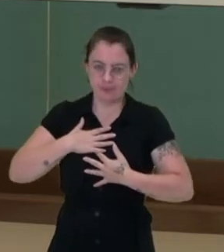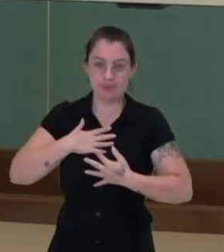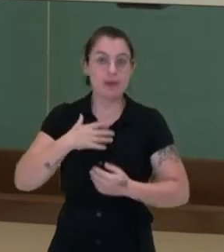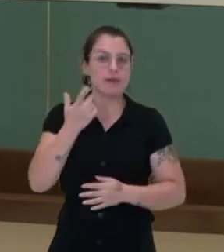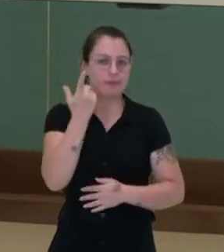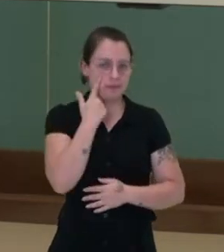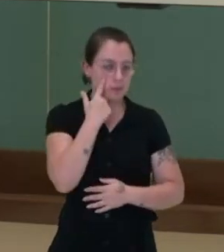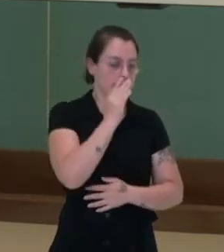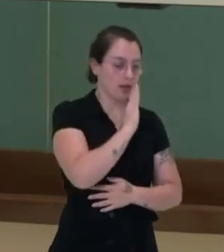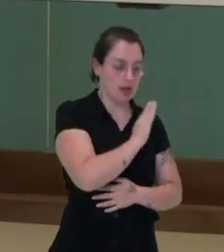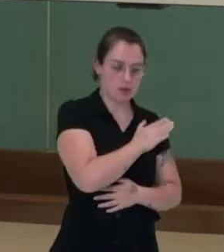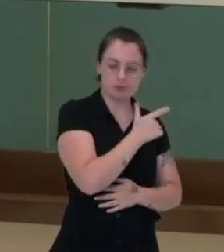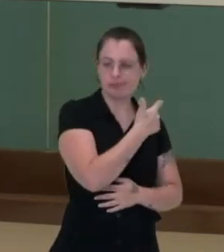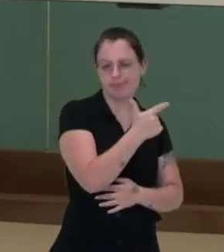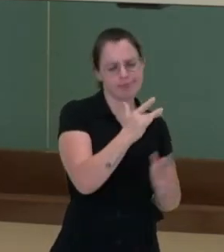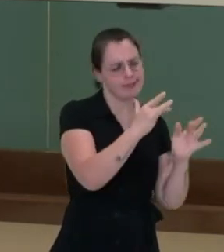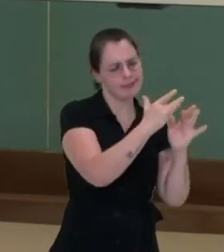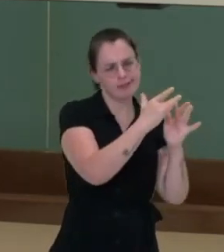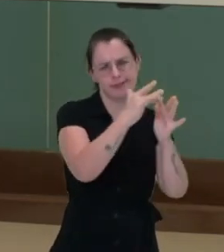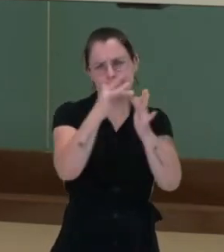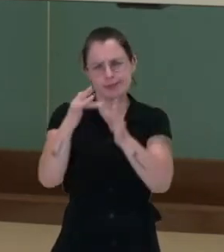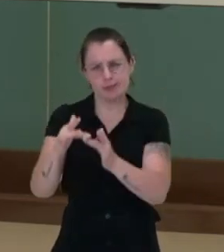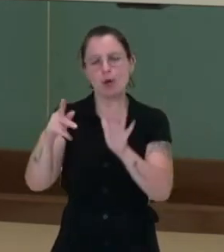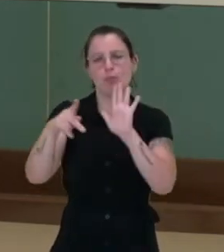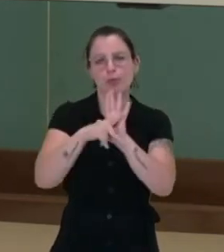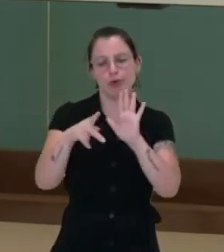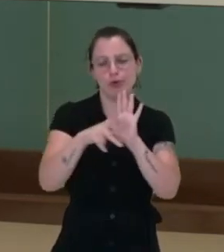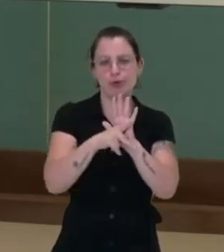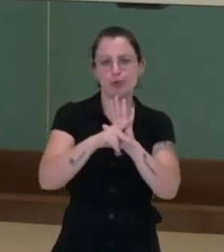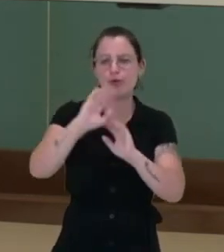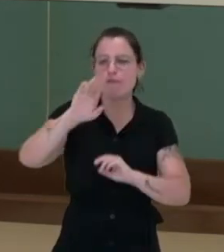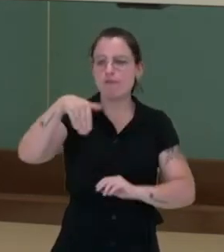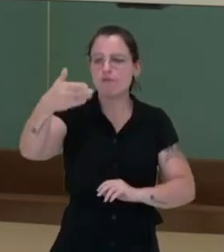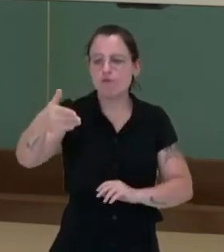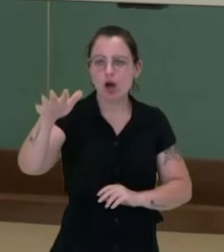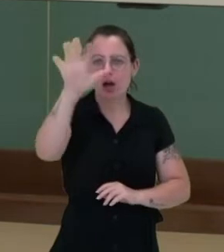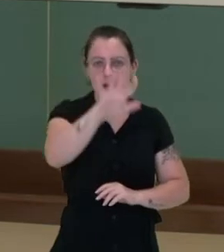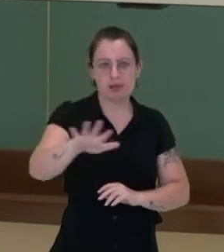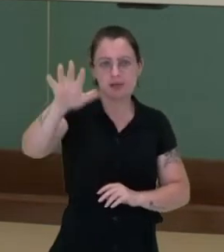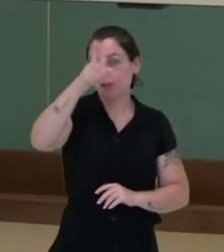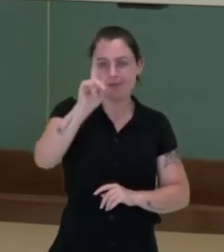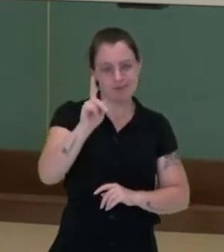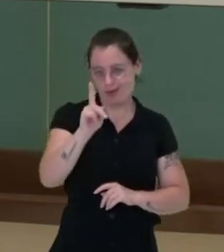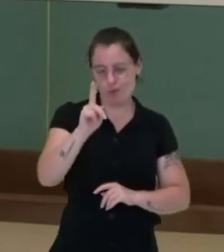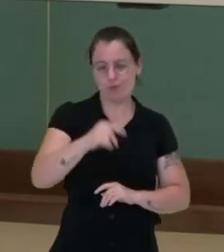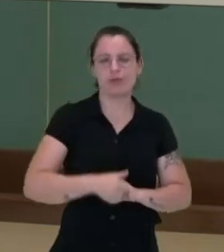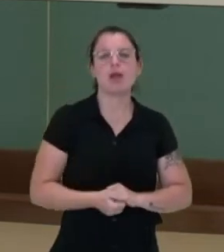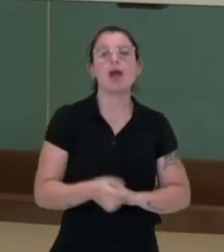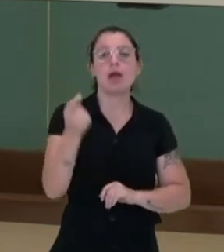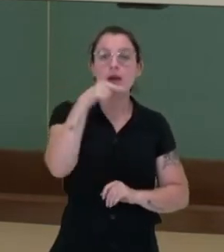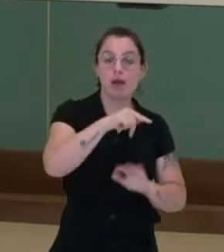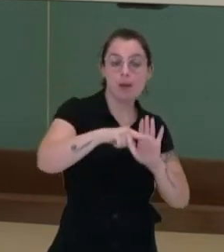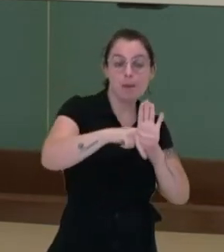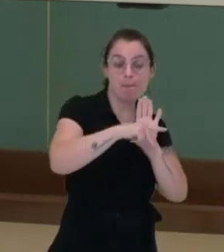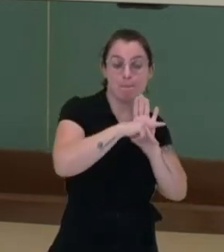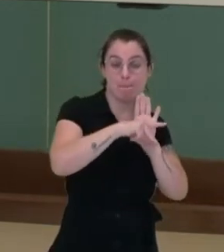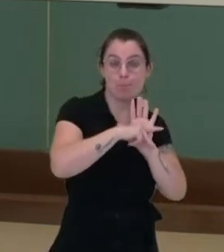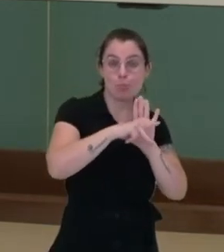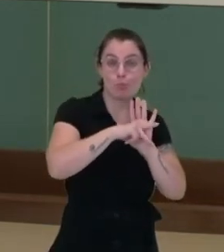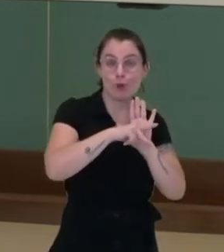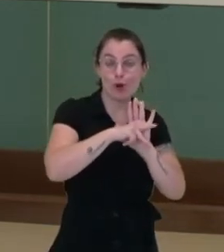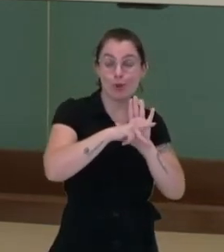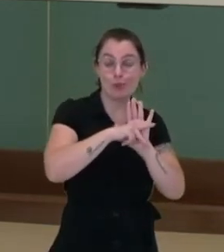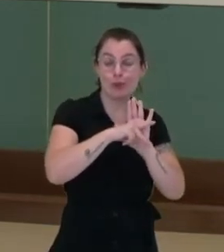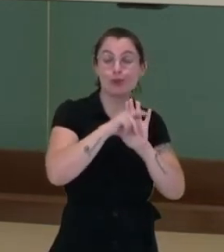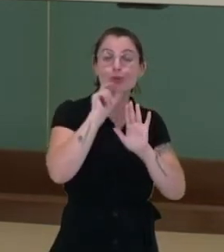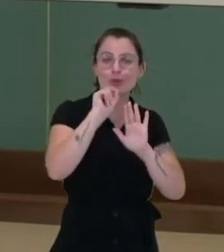bactérias, entre outros, que é a própria constituição do corpo da pessoa. Uma válvula pode ter sido